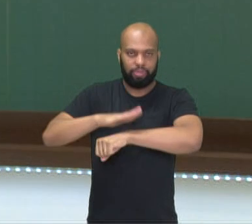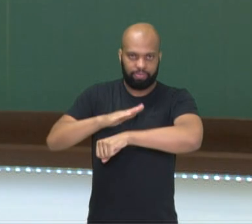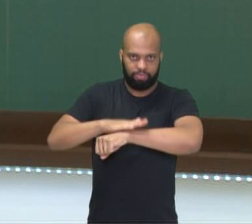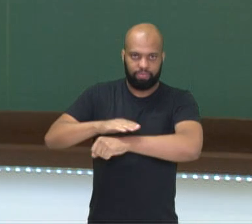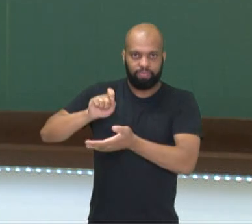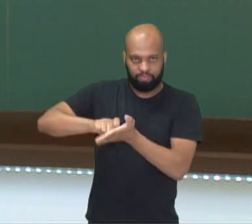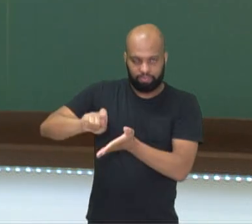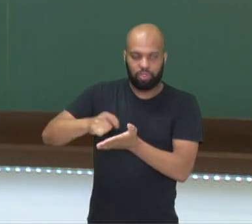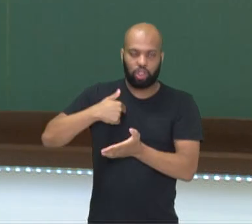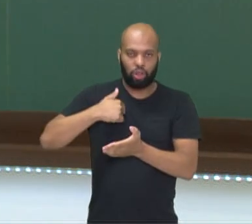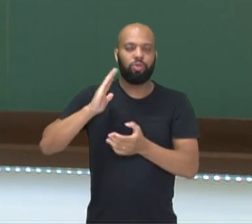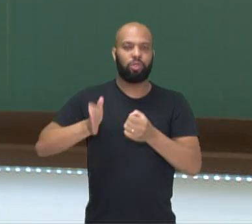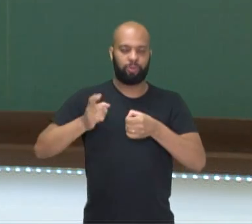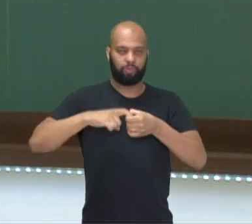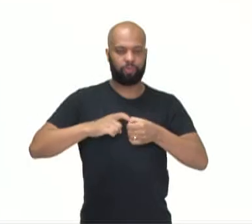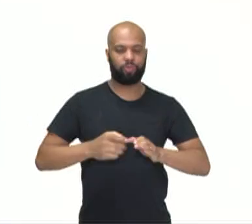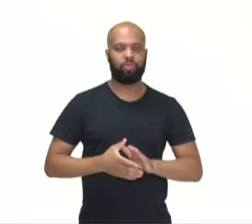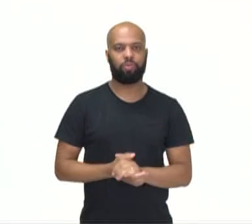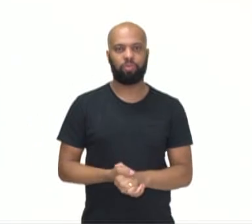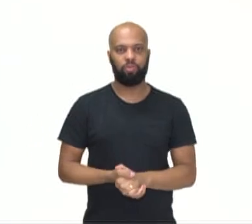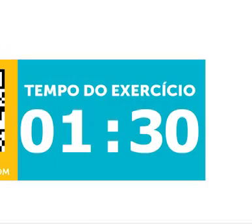tempinho para vocês pensarem e eu já retorno.